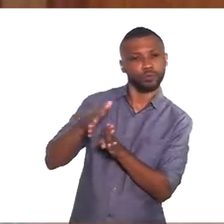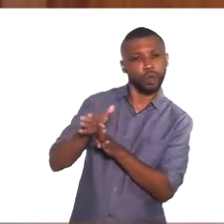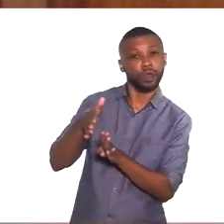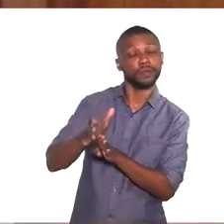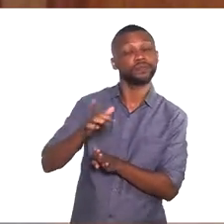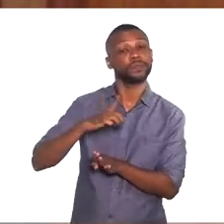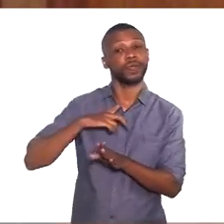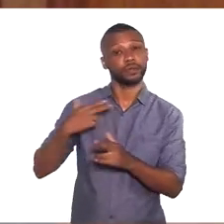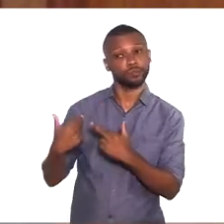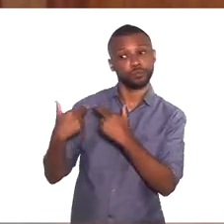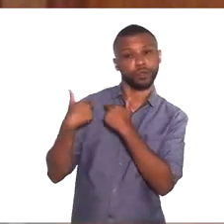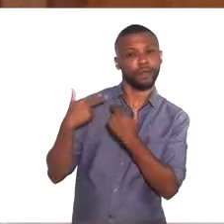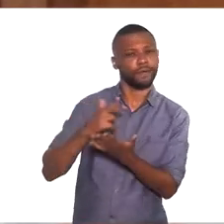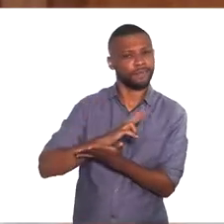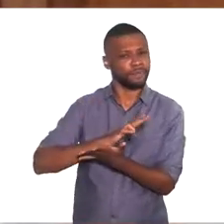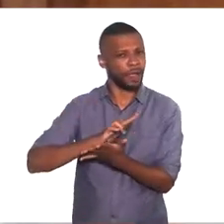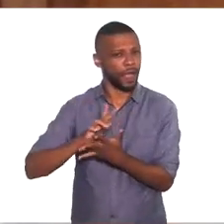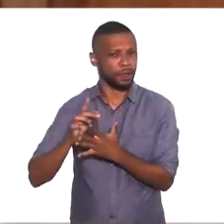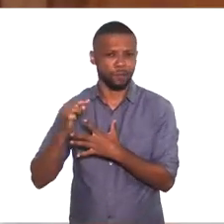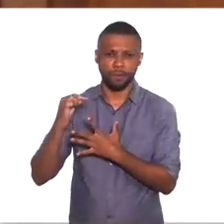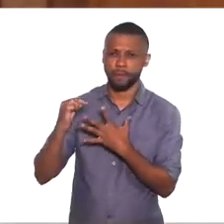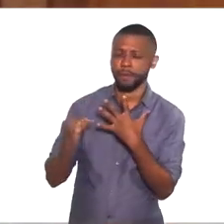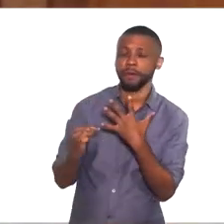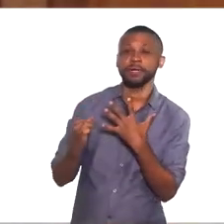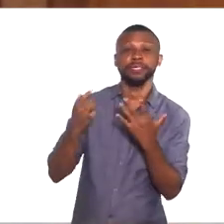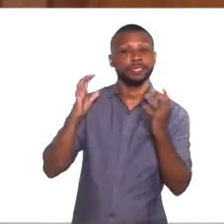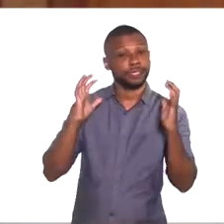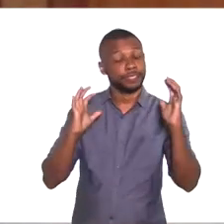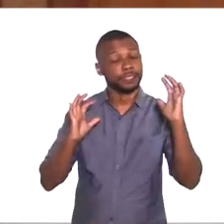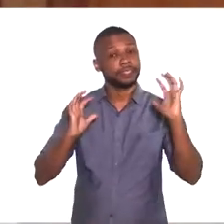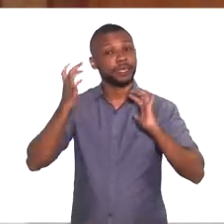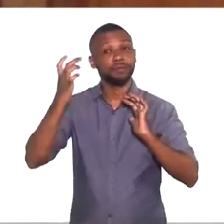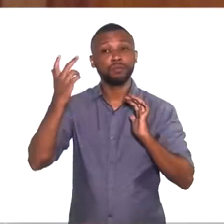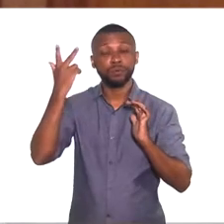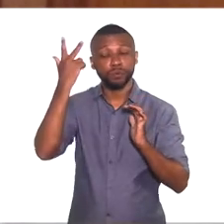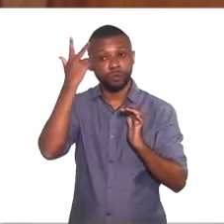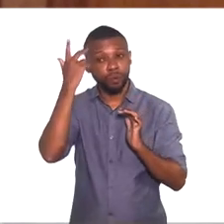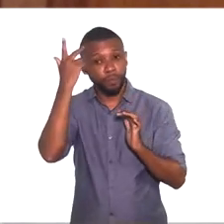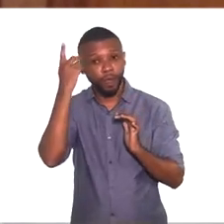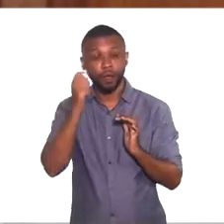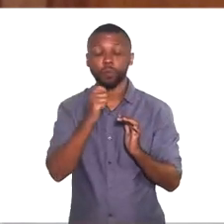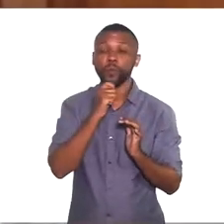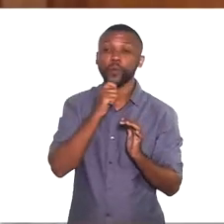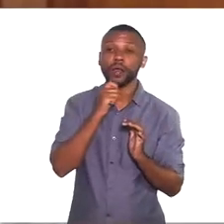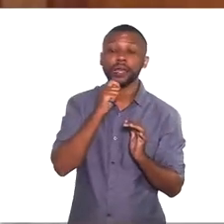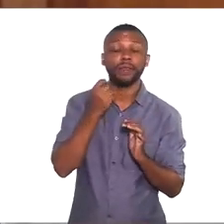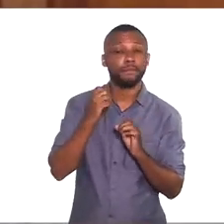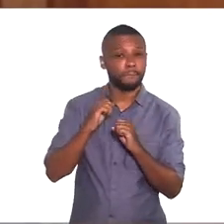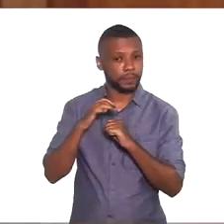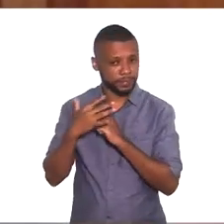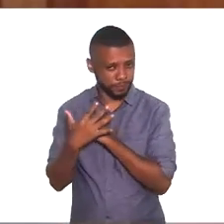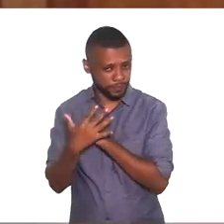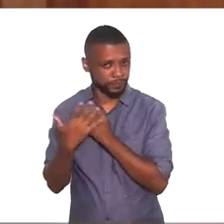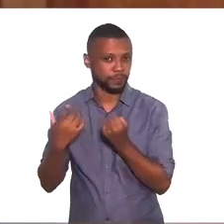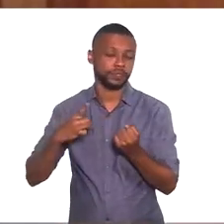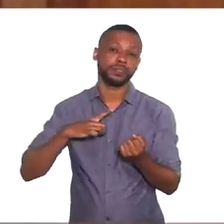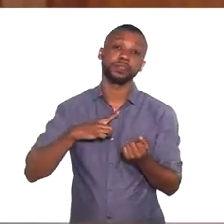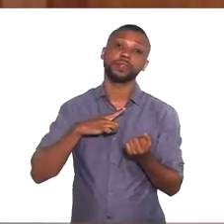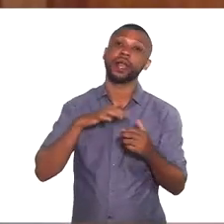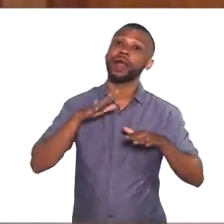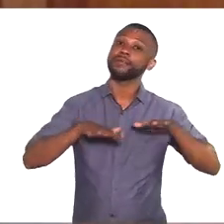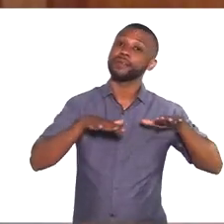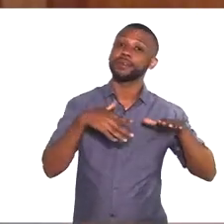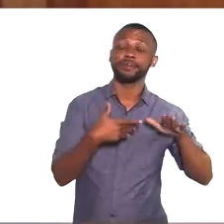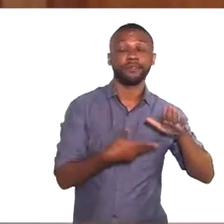ele é um dos Consultores missão cada Cardeal tem várias responsabilidade sentido que em tempos